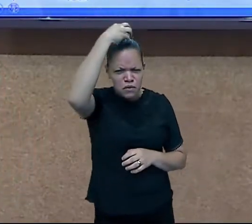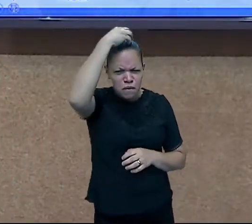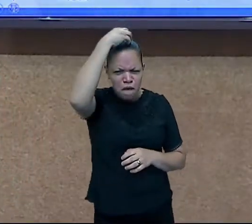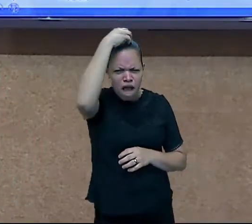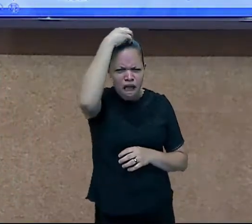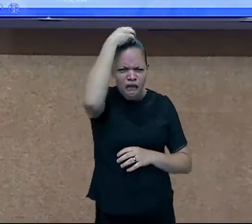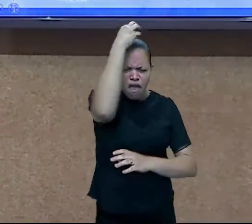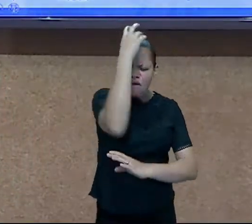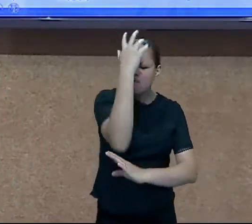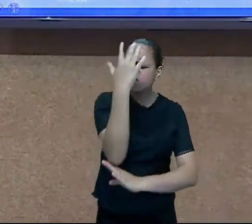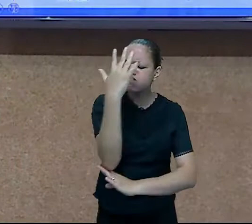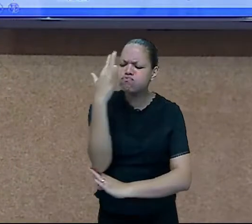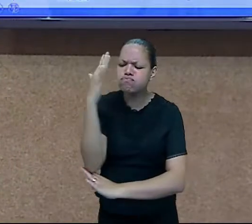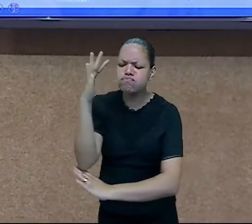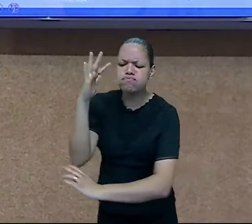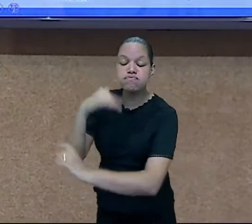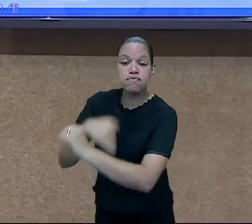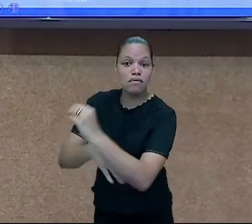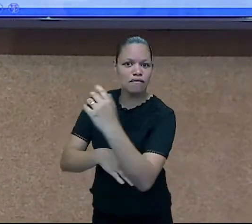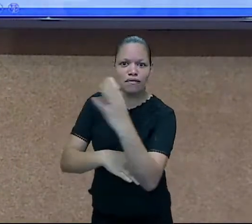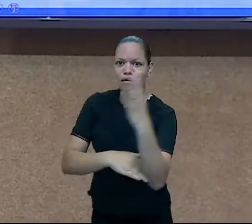caiu o pedaço de queijo.